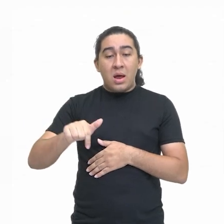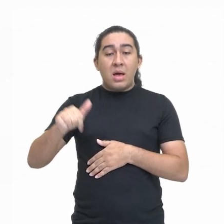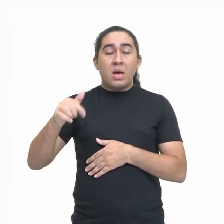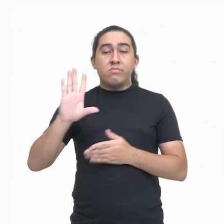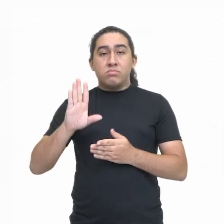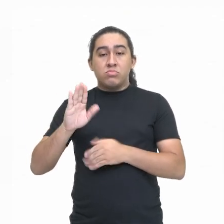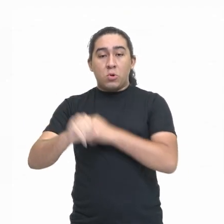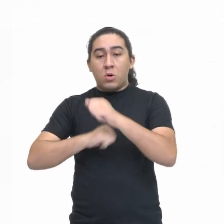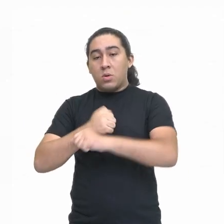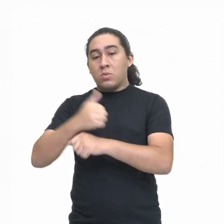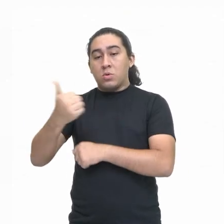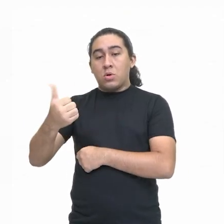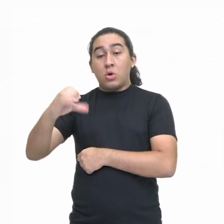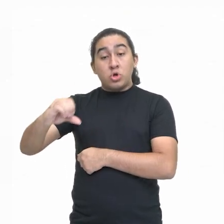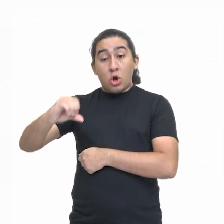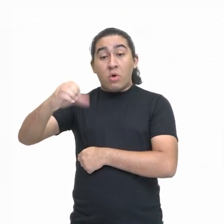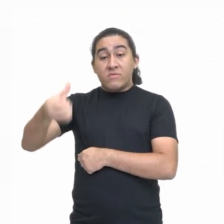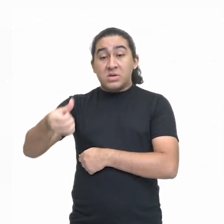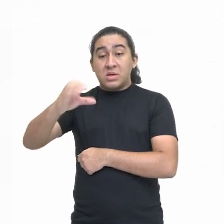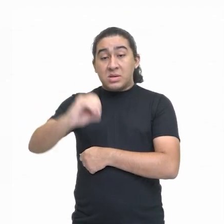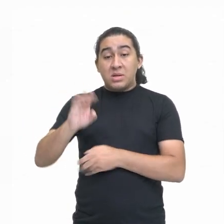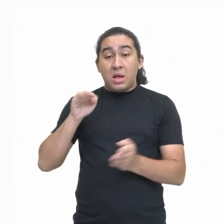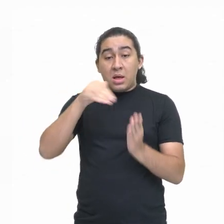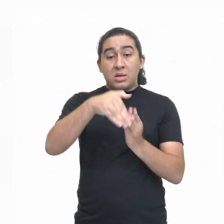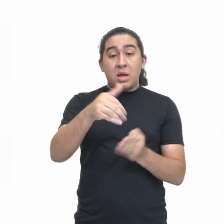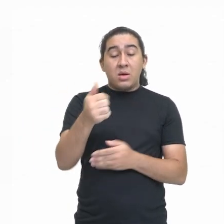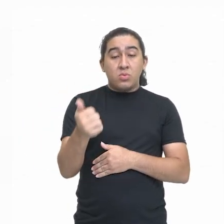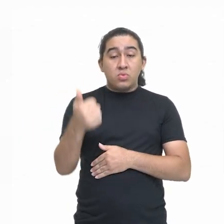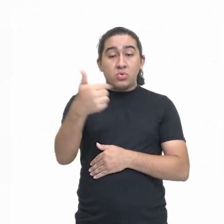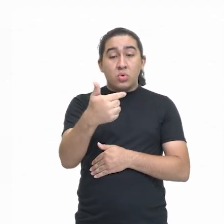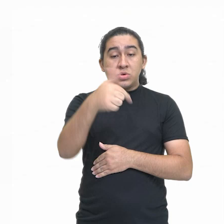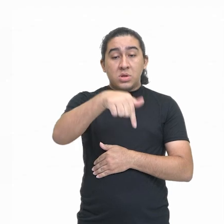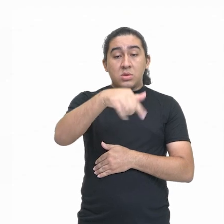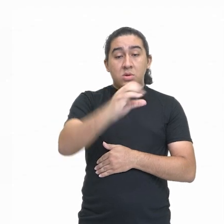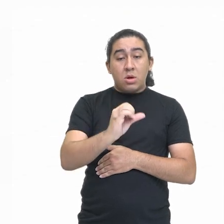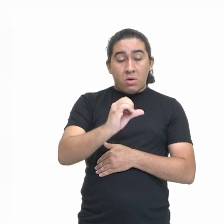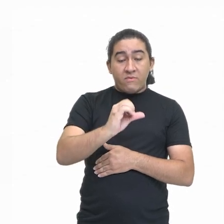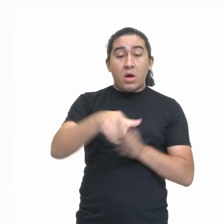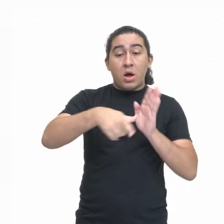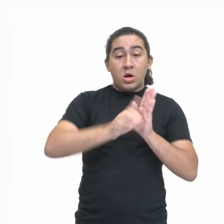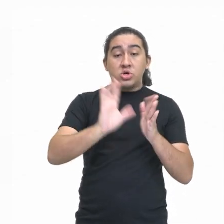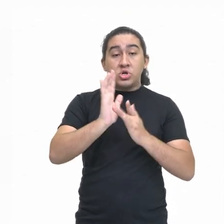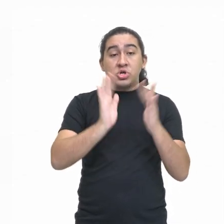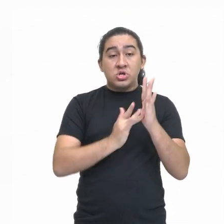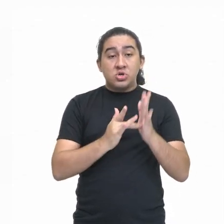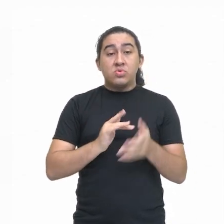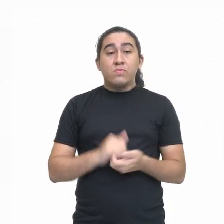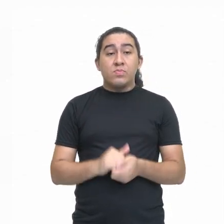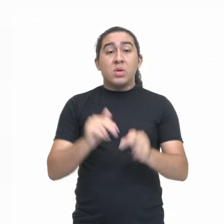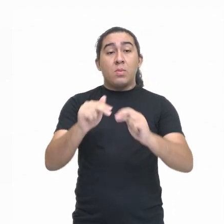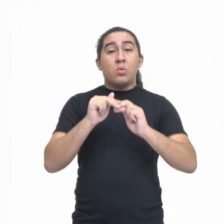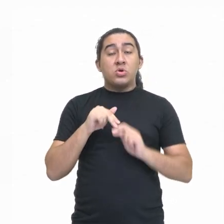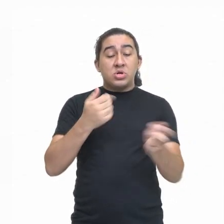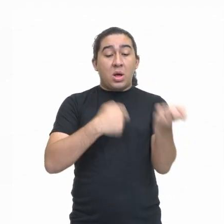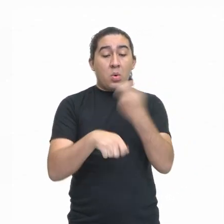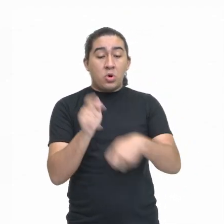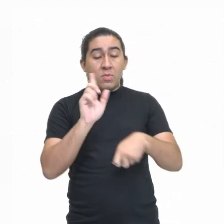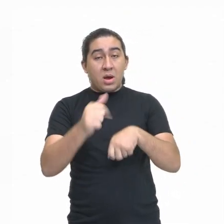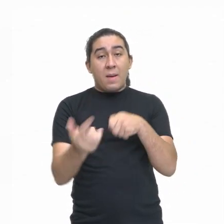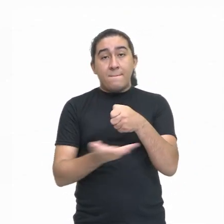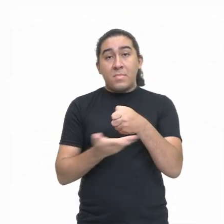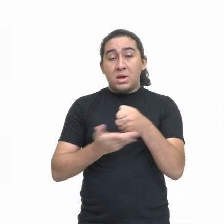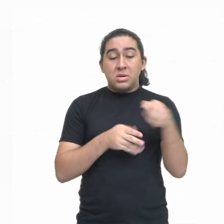a 1279 a.C. Então você tem aí a economia da China antiga pautada, né,